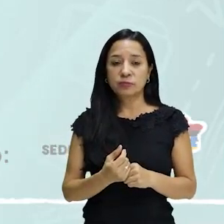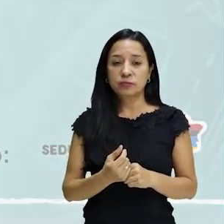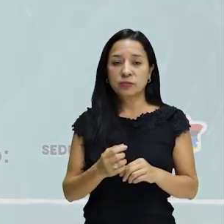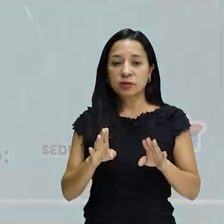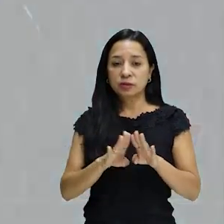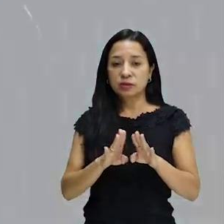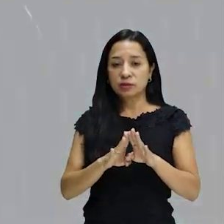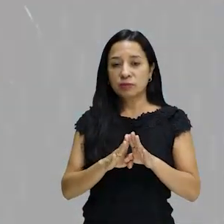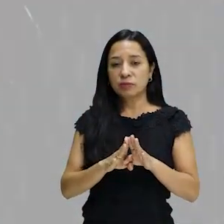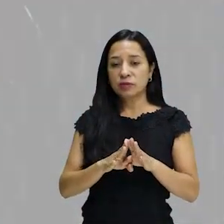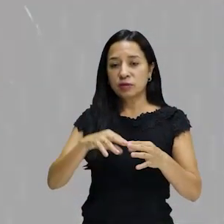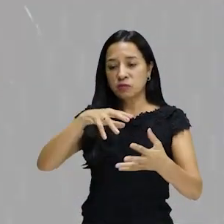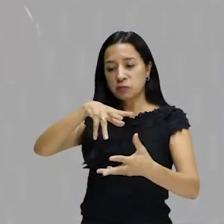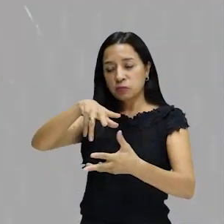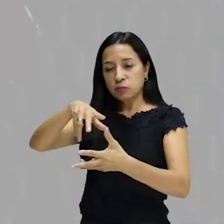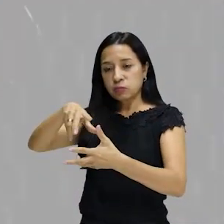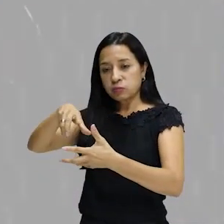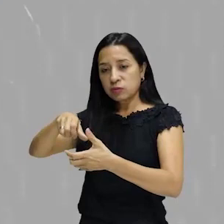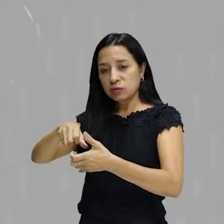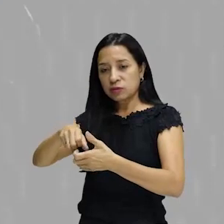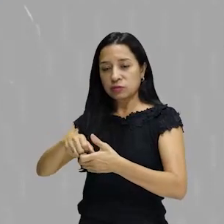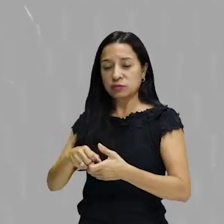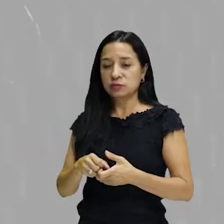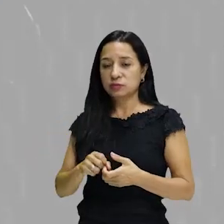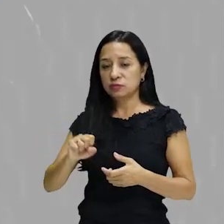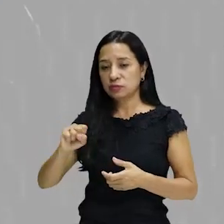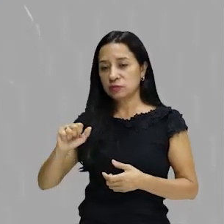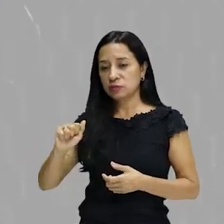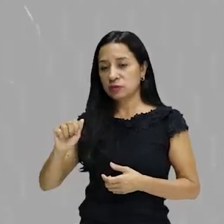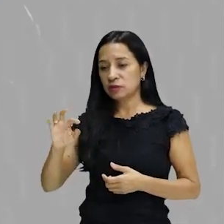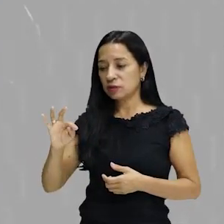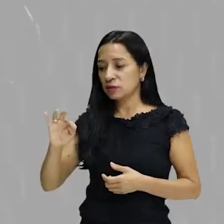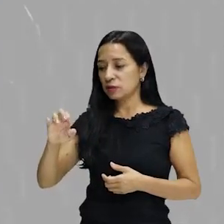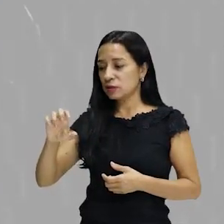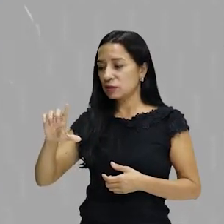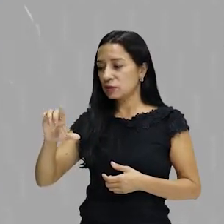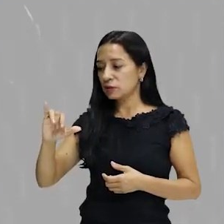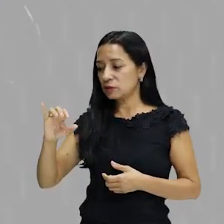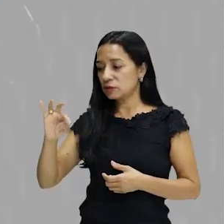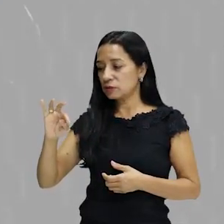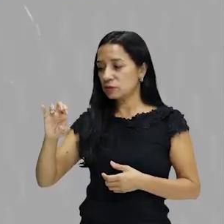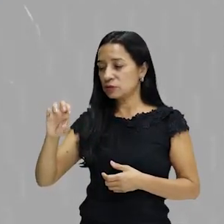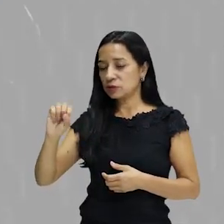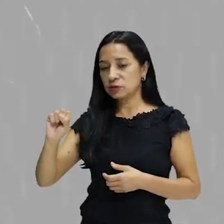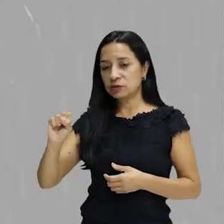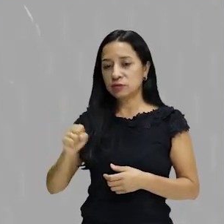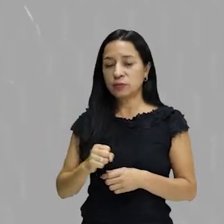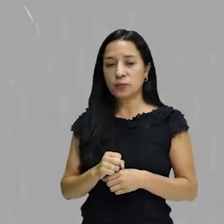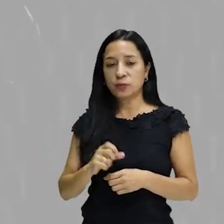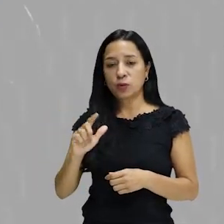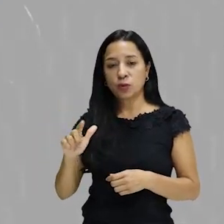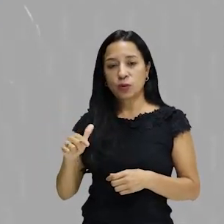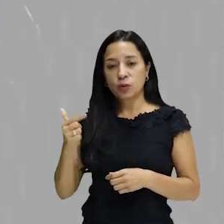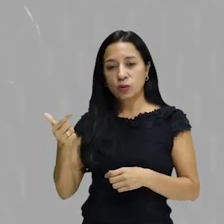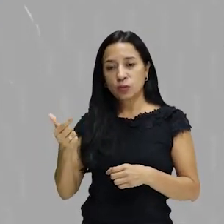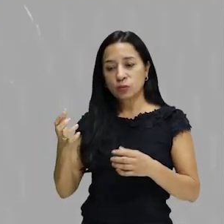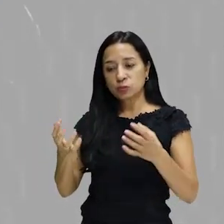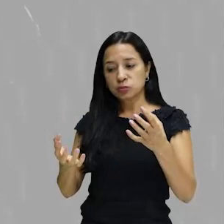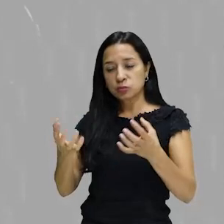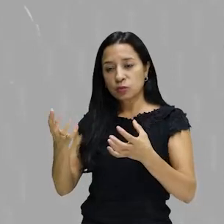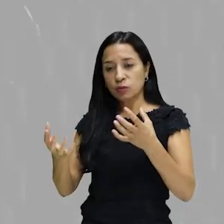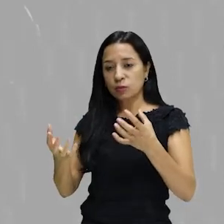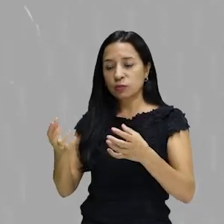também feito de planetas e seus satélites, né? E outros corpos porque não fazem parte desses sistemas. Tá